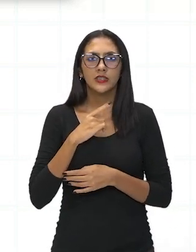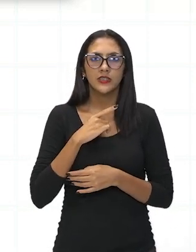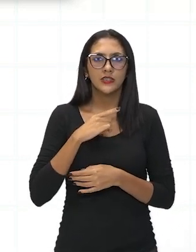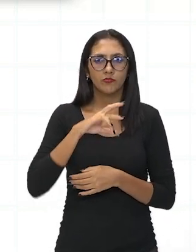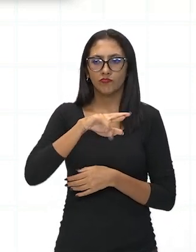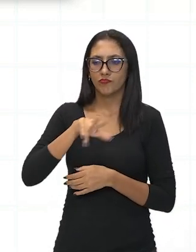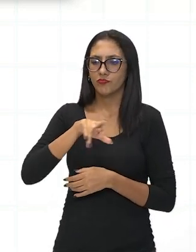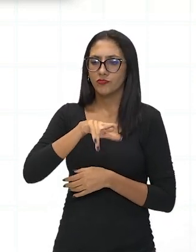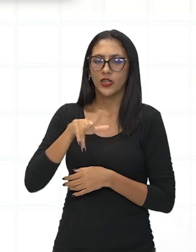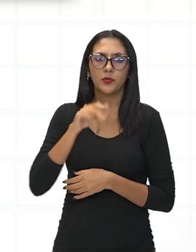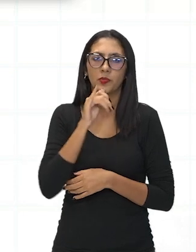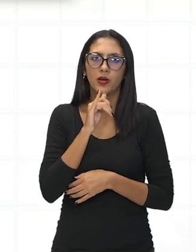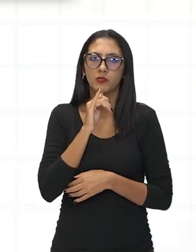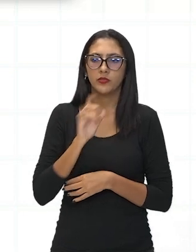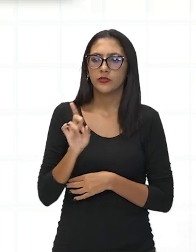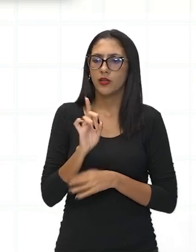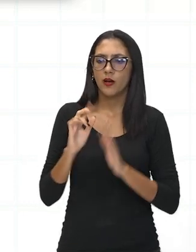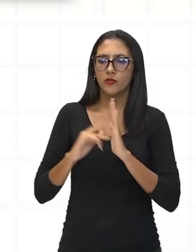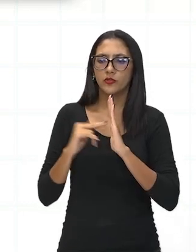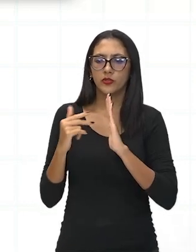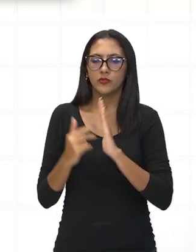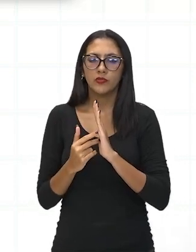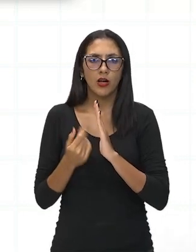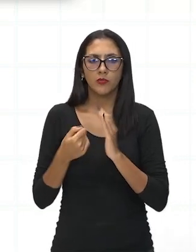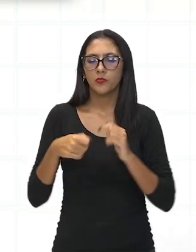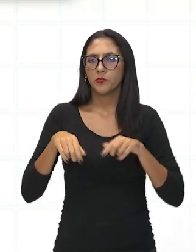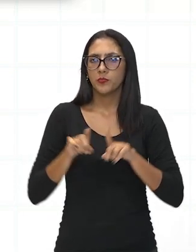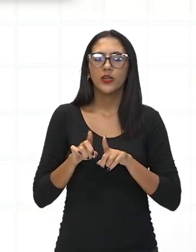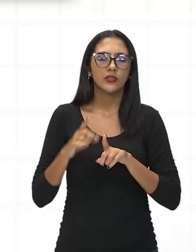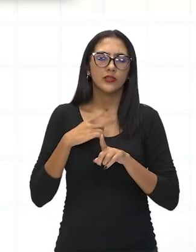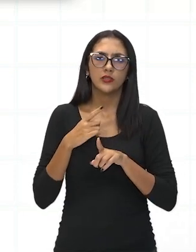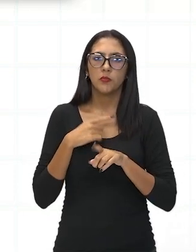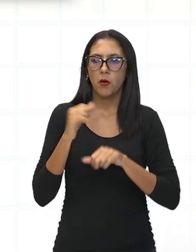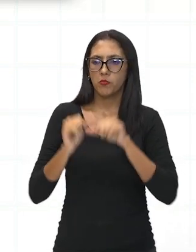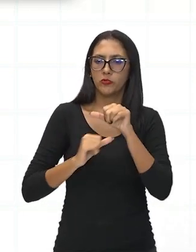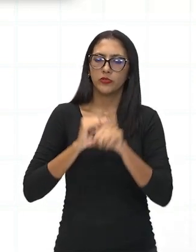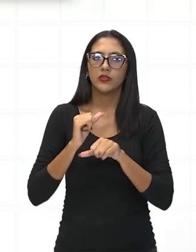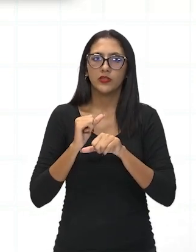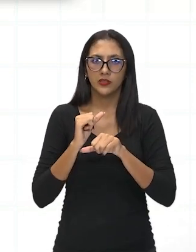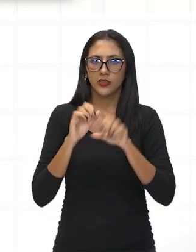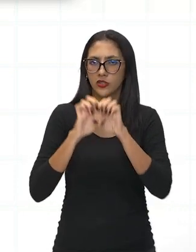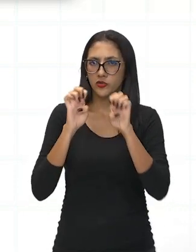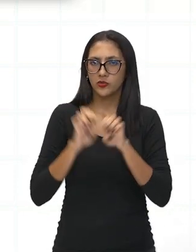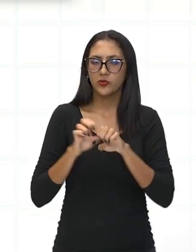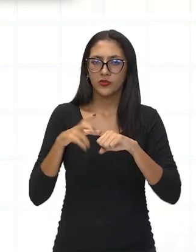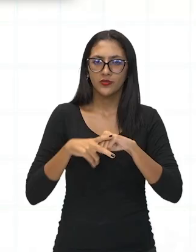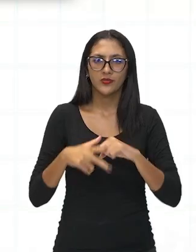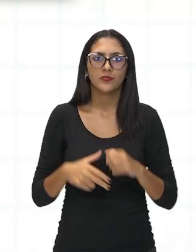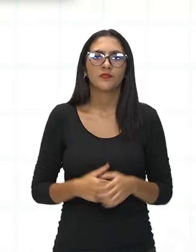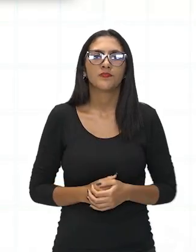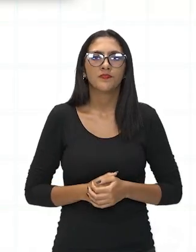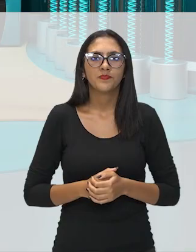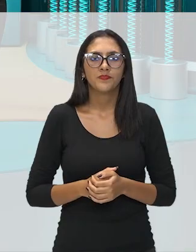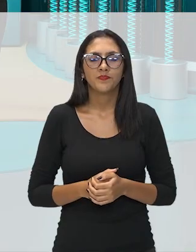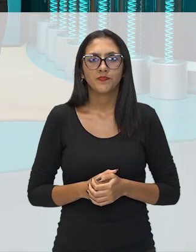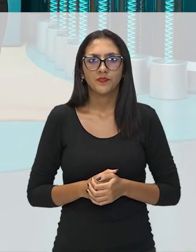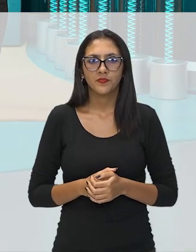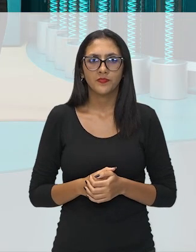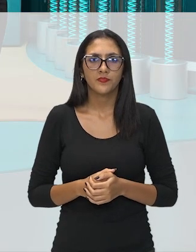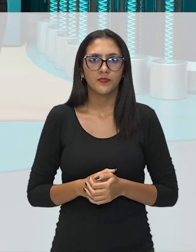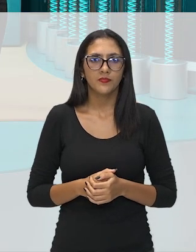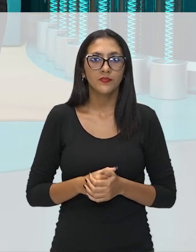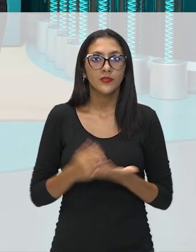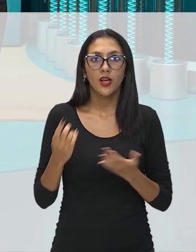outra situação, aí não precisa fazer modificações no verbo, tá bom? Vamos ler aqui um pouquinho sobre o